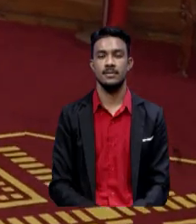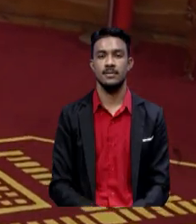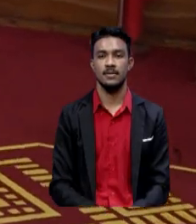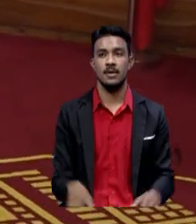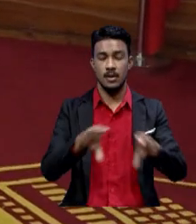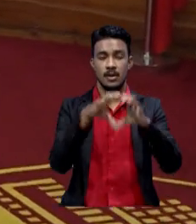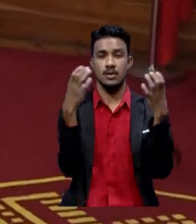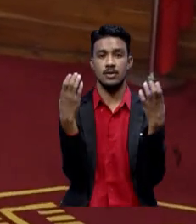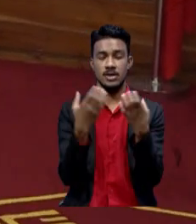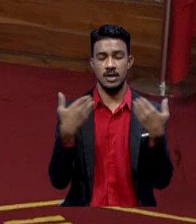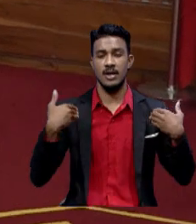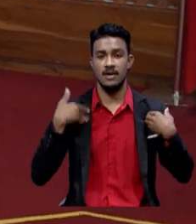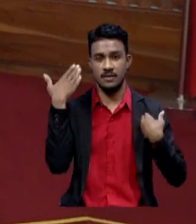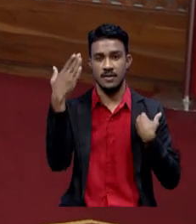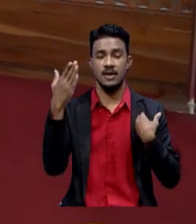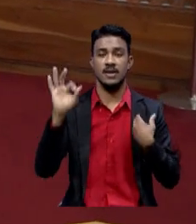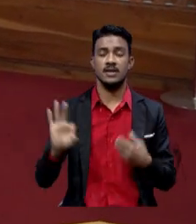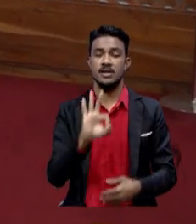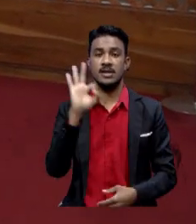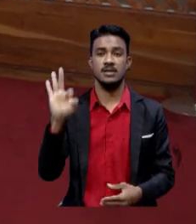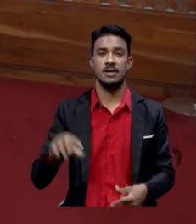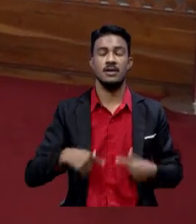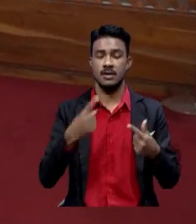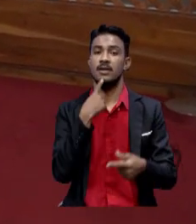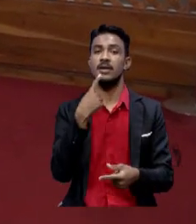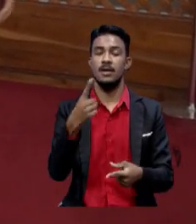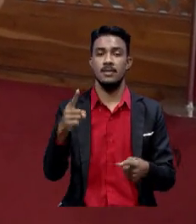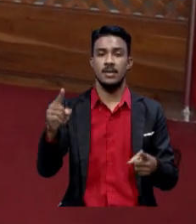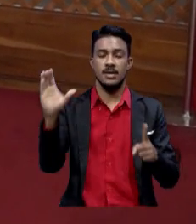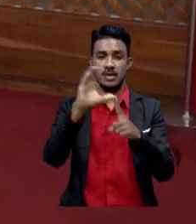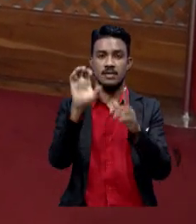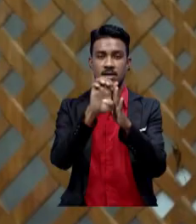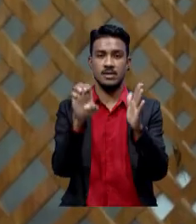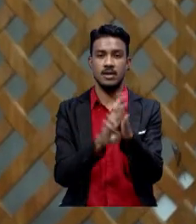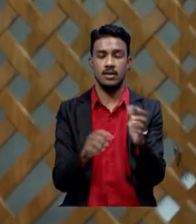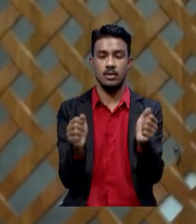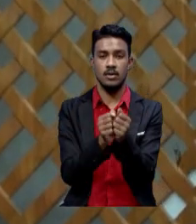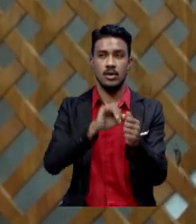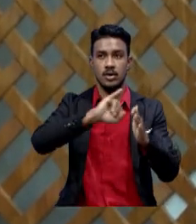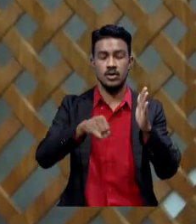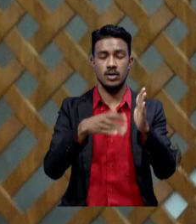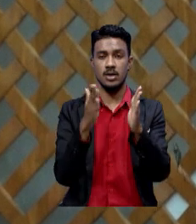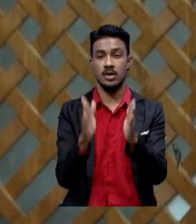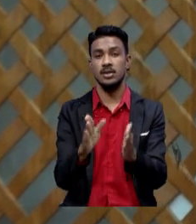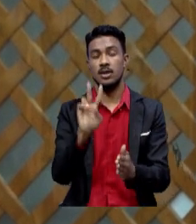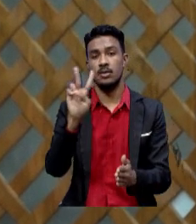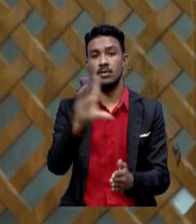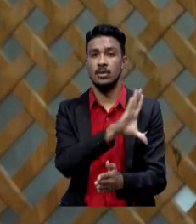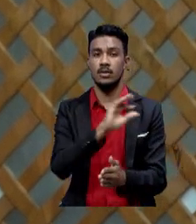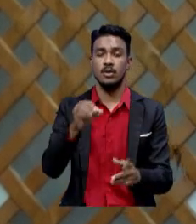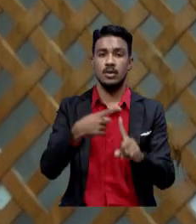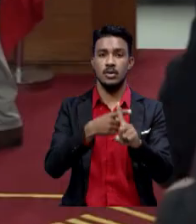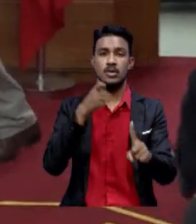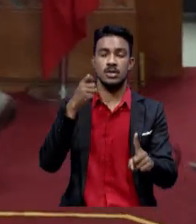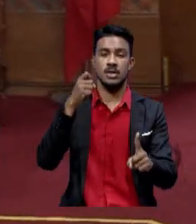Conselho de Imprensa e sexta né, a tua preocupação vai ser festado, José Ramos Horta, ligado aos jornalistas na Ingrua, no Sefe Redação, José Média Privada